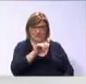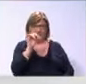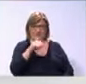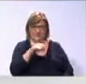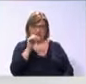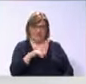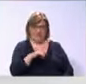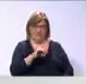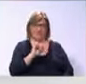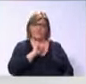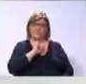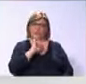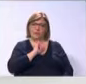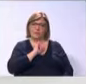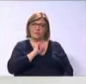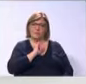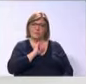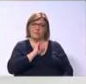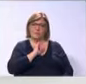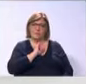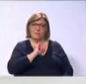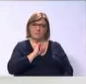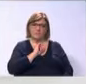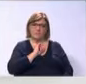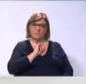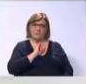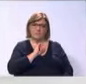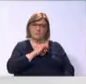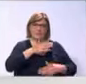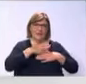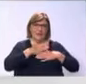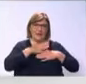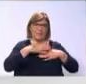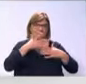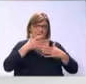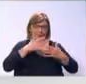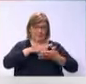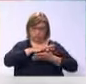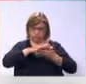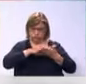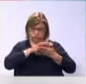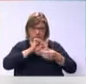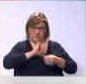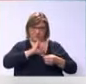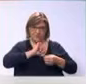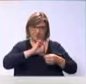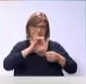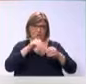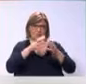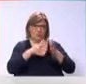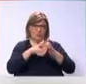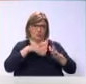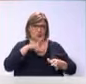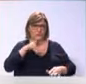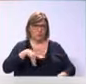é aquela que enfim a causa maior provação a mim e quase todos os